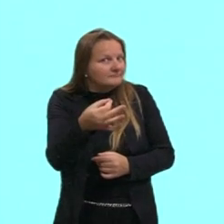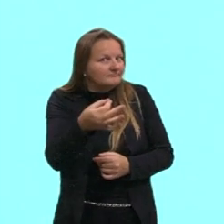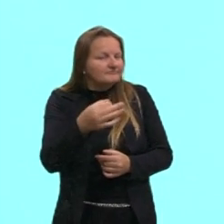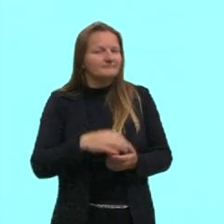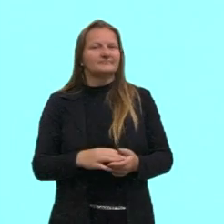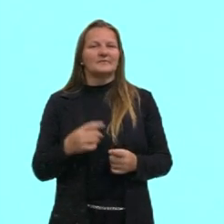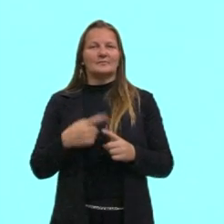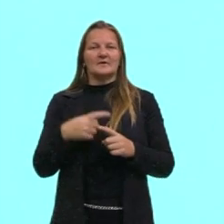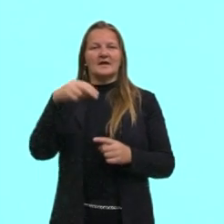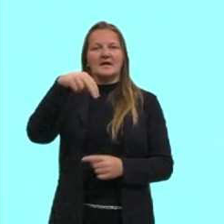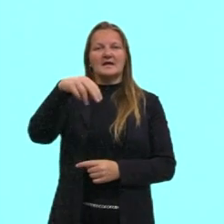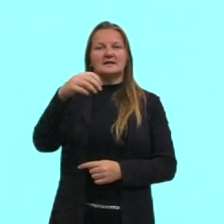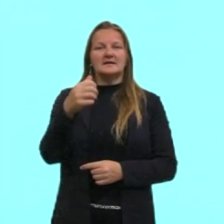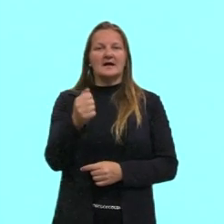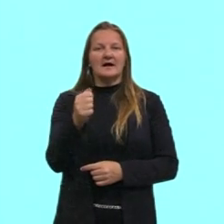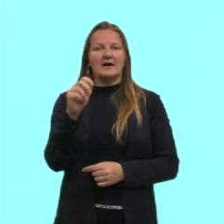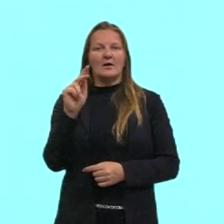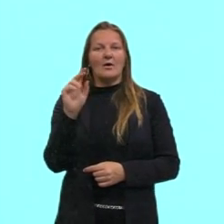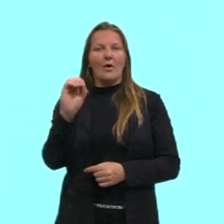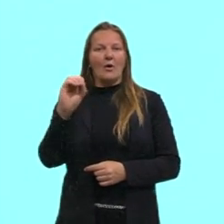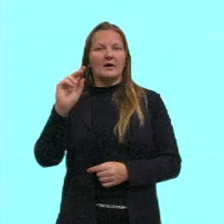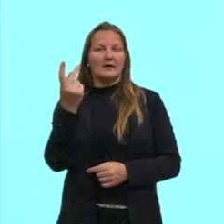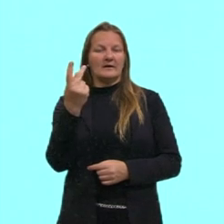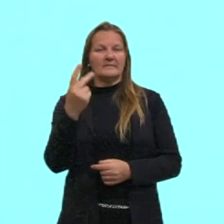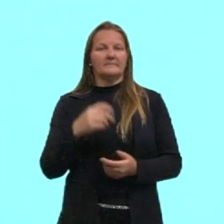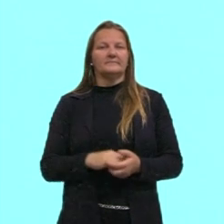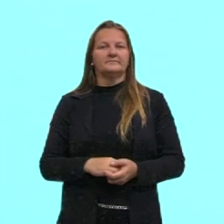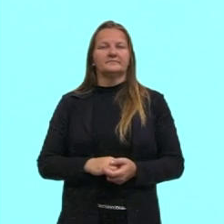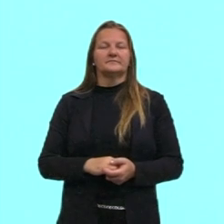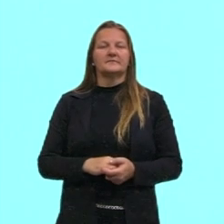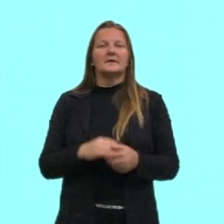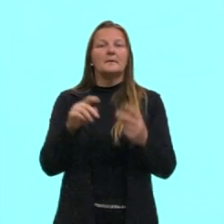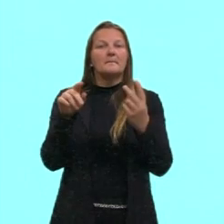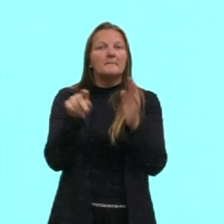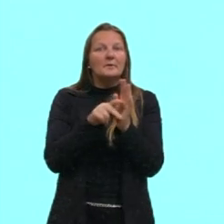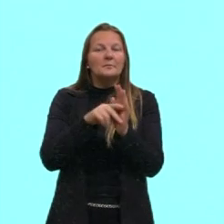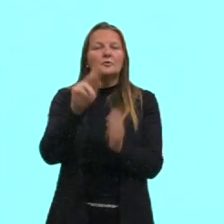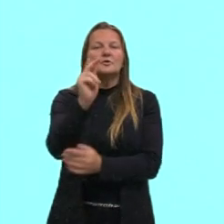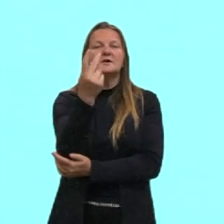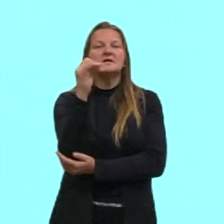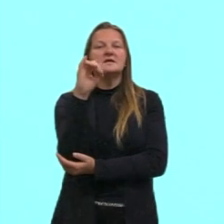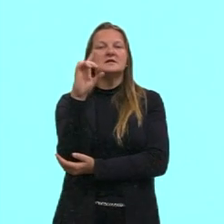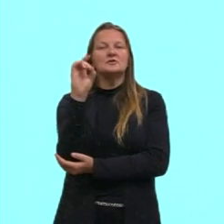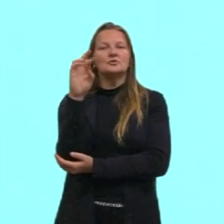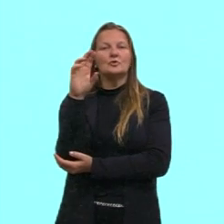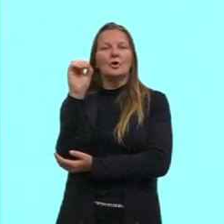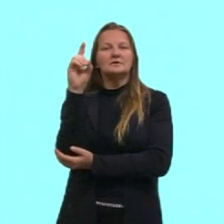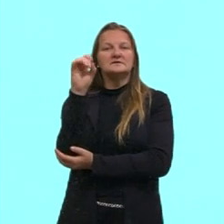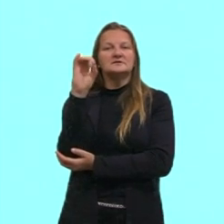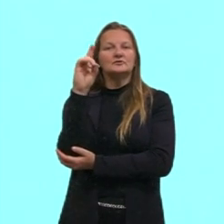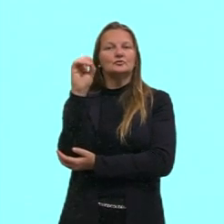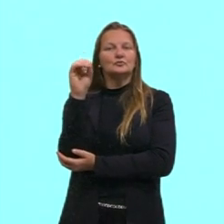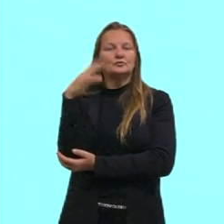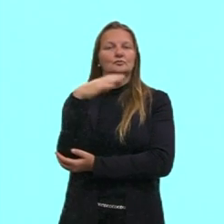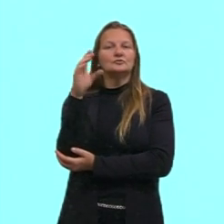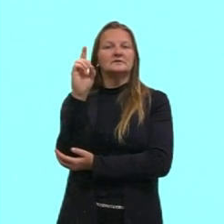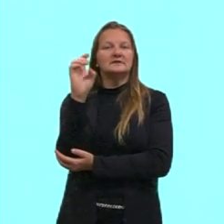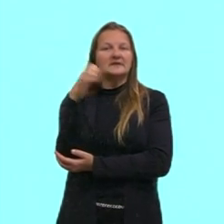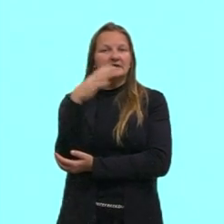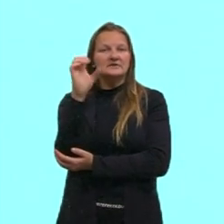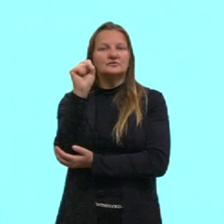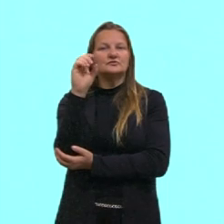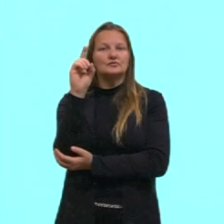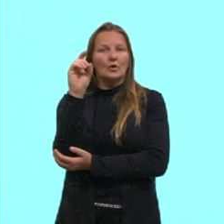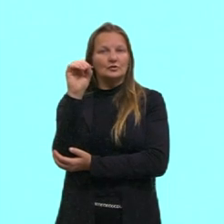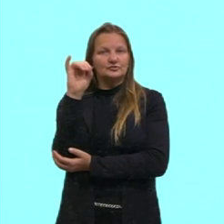é o nosso naoh o hidróxido de sódio então com base nesse texto a reação química que permite o reaproveitamento